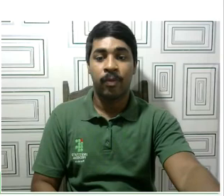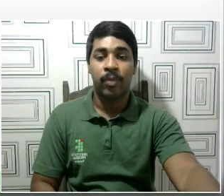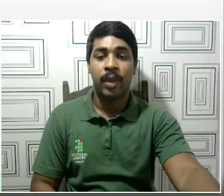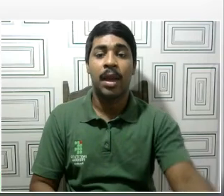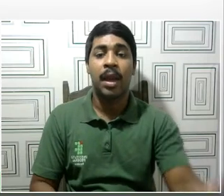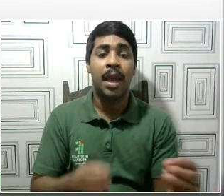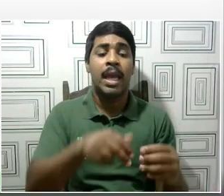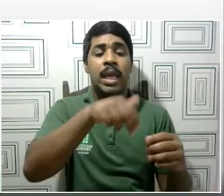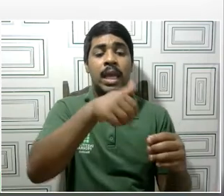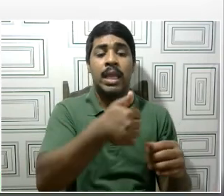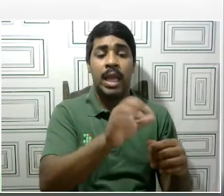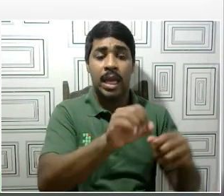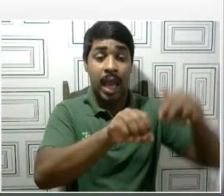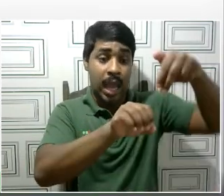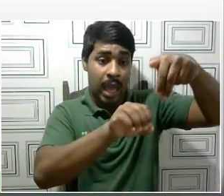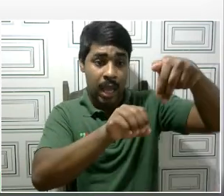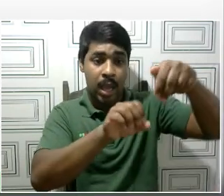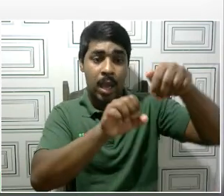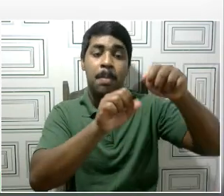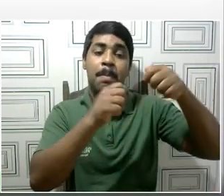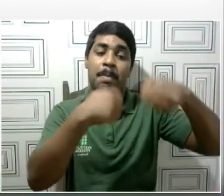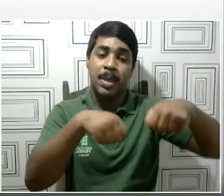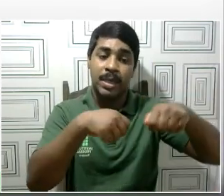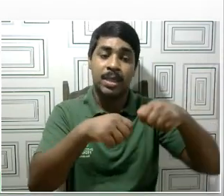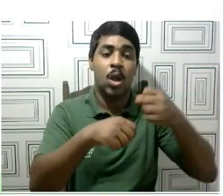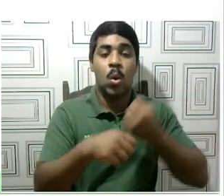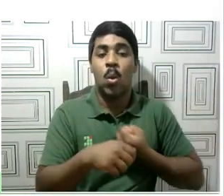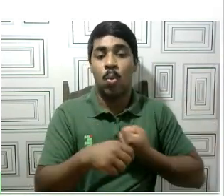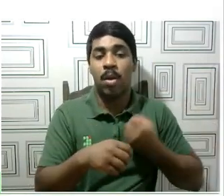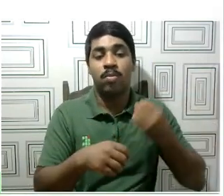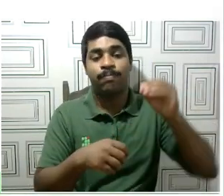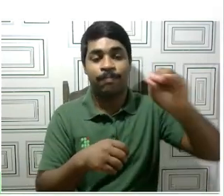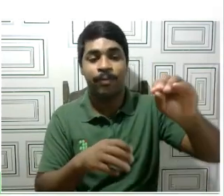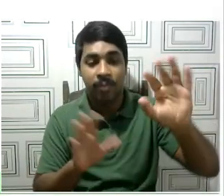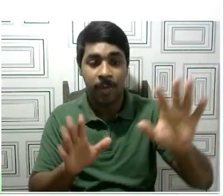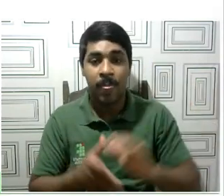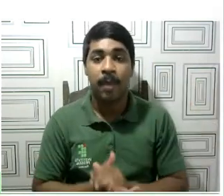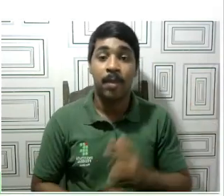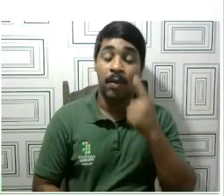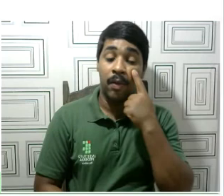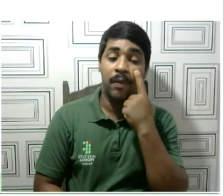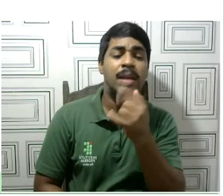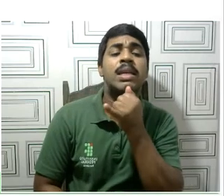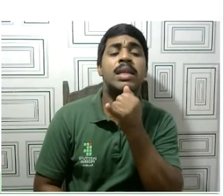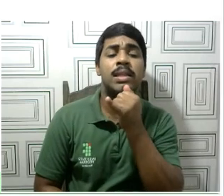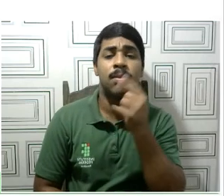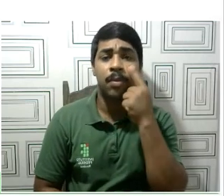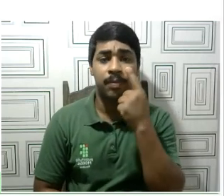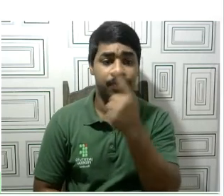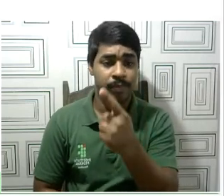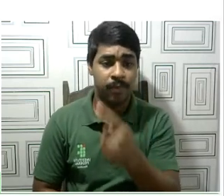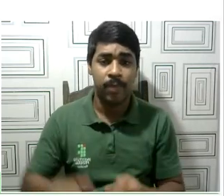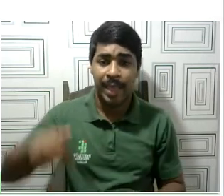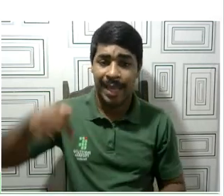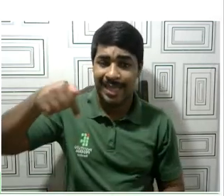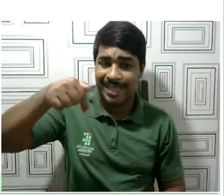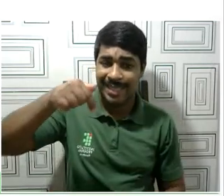como é que fica isso. Bom, esse número aqui a gente quer transformar o número 7.000, tá, em notação